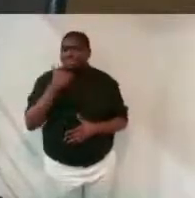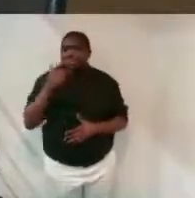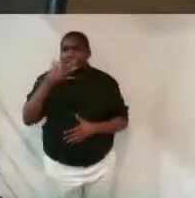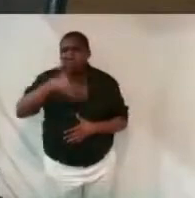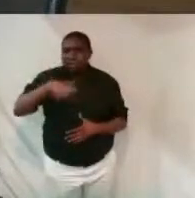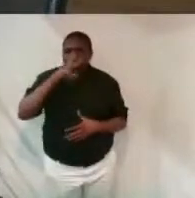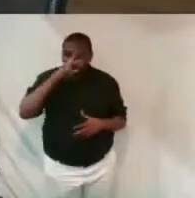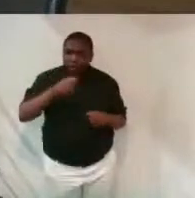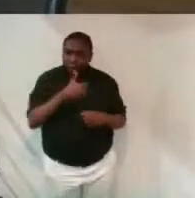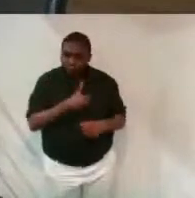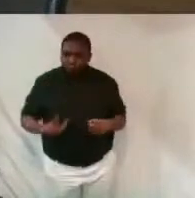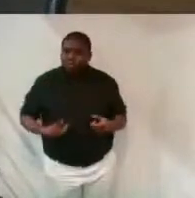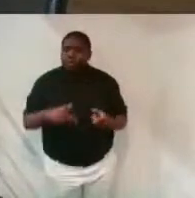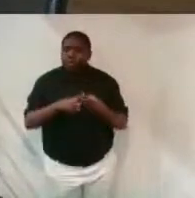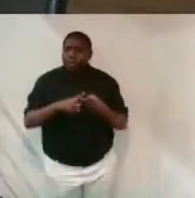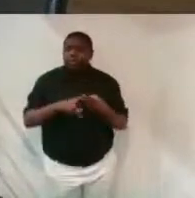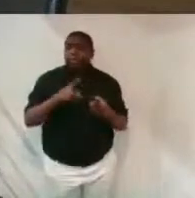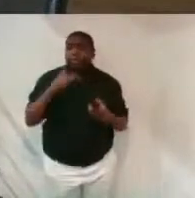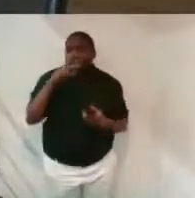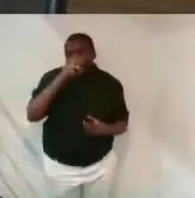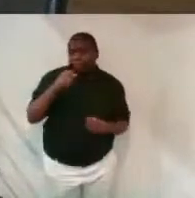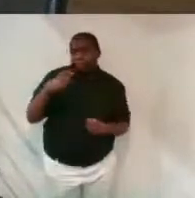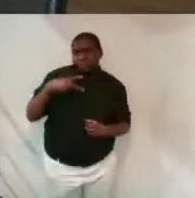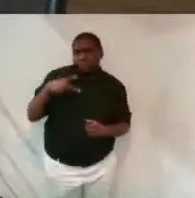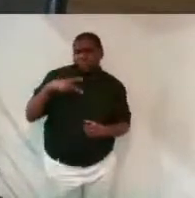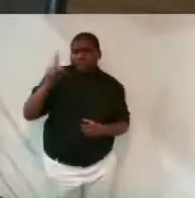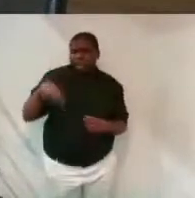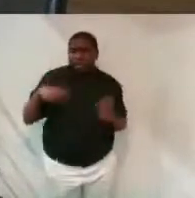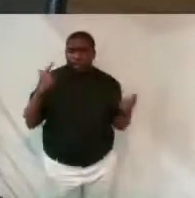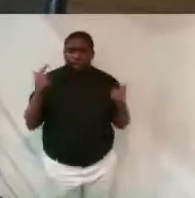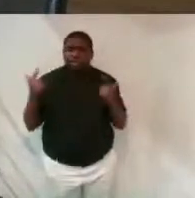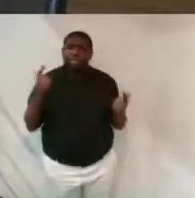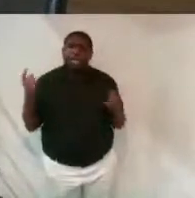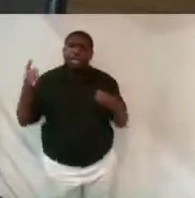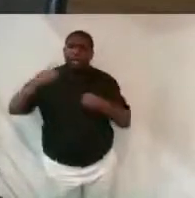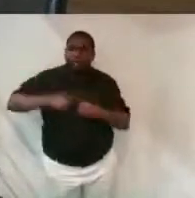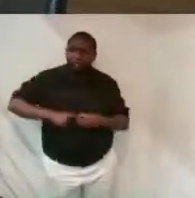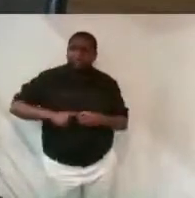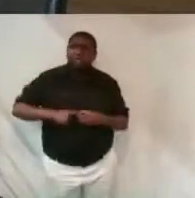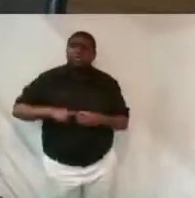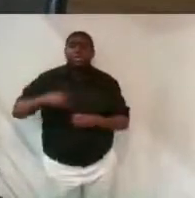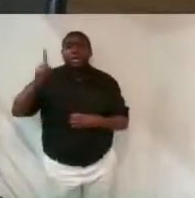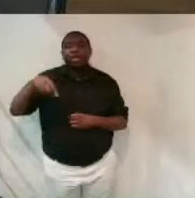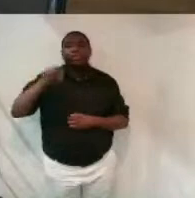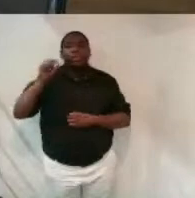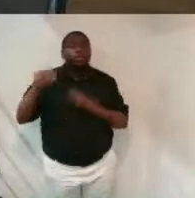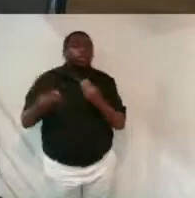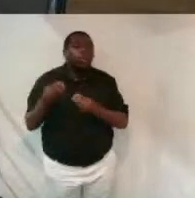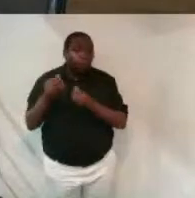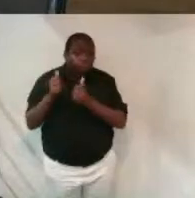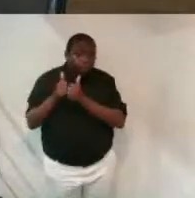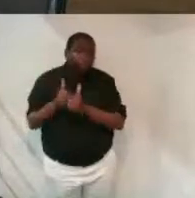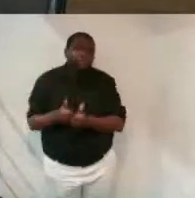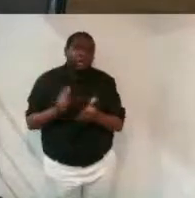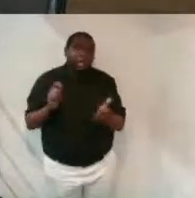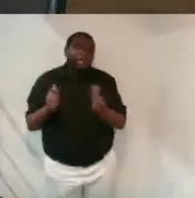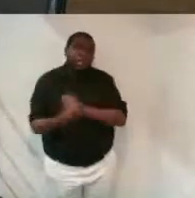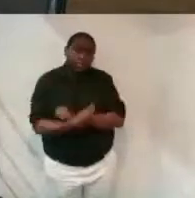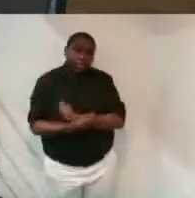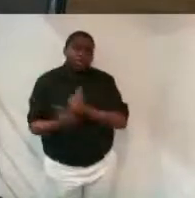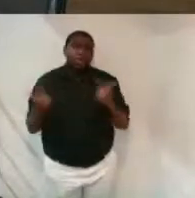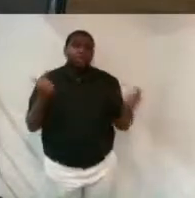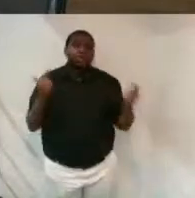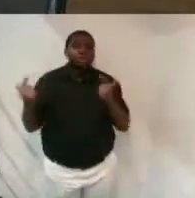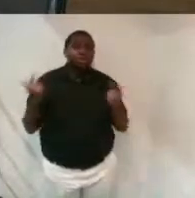públicos e privados, né, que é a questão da logística reversa. A gente vai falar agora sobre os mecanismos de acompanhamento da implementação da logística reversa